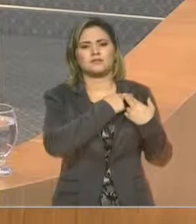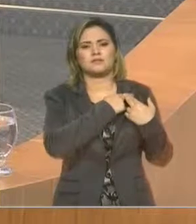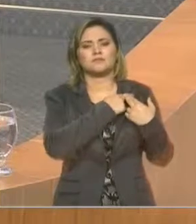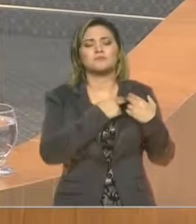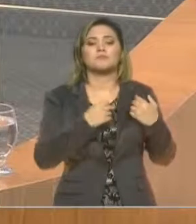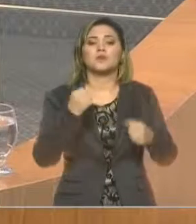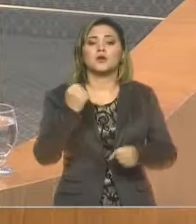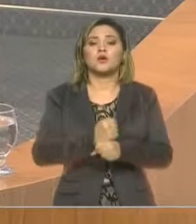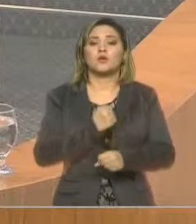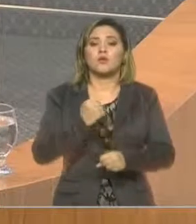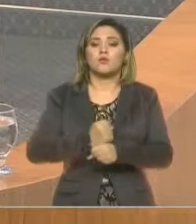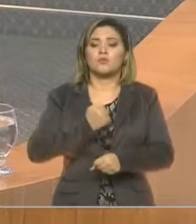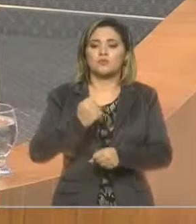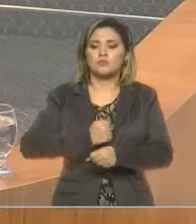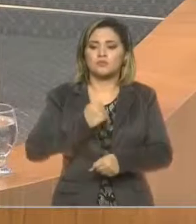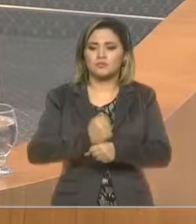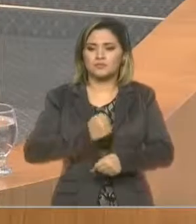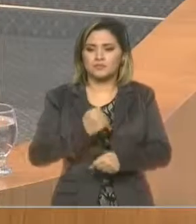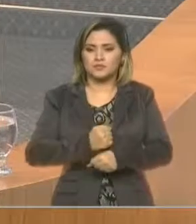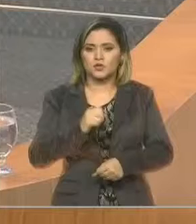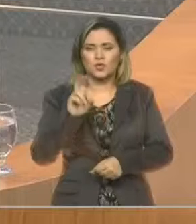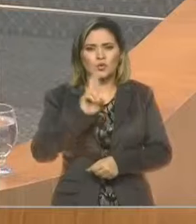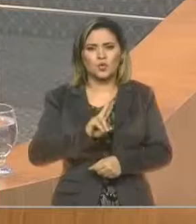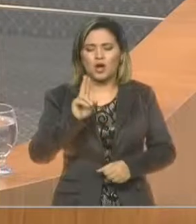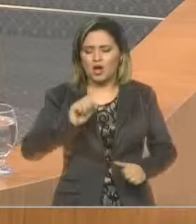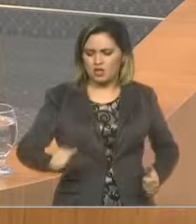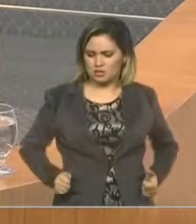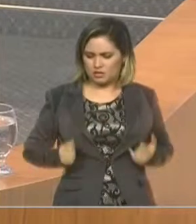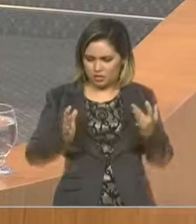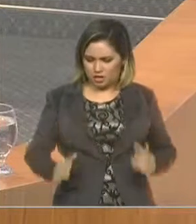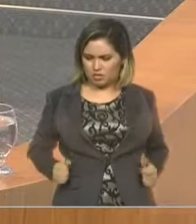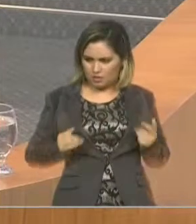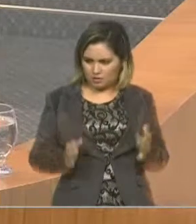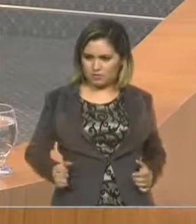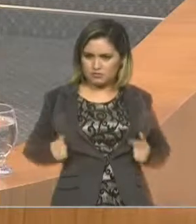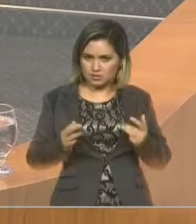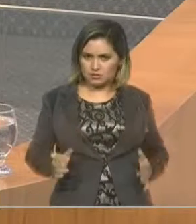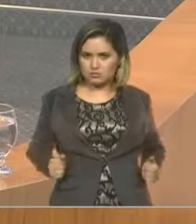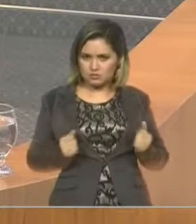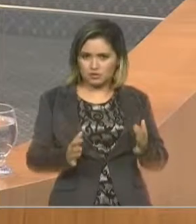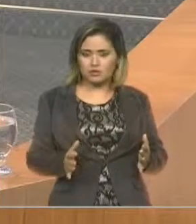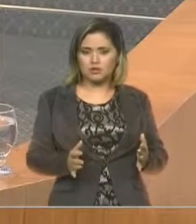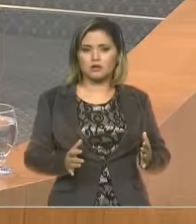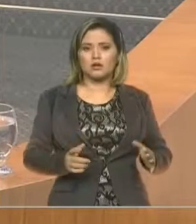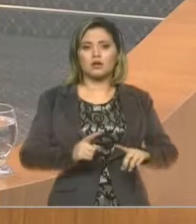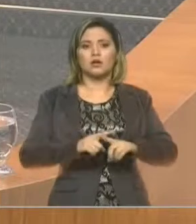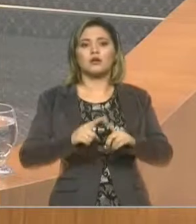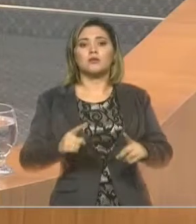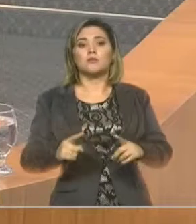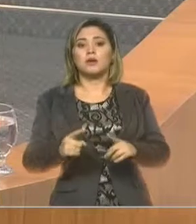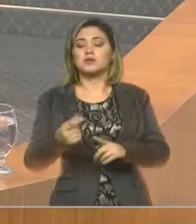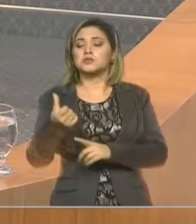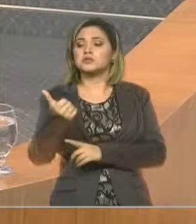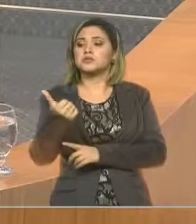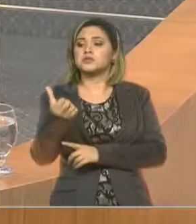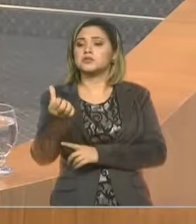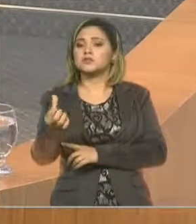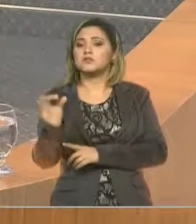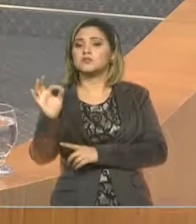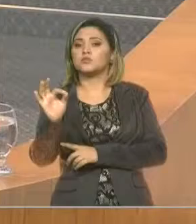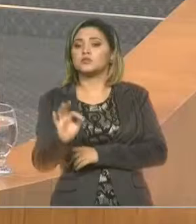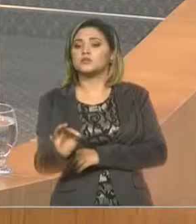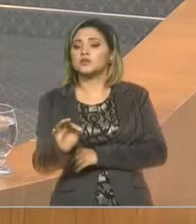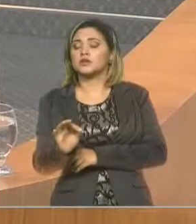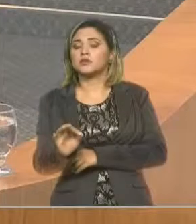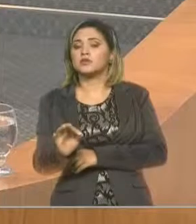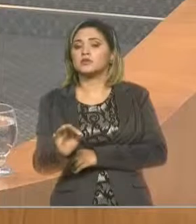que chegam aí a consumir milhões e não são gastos os 16% de custo para drenagem. E o resultado está